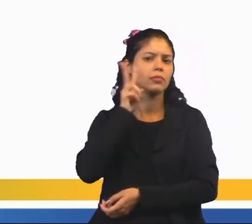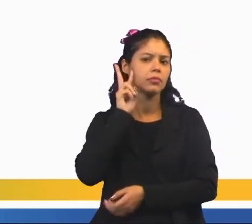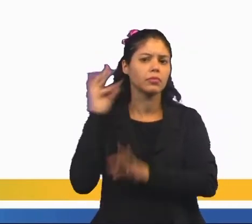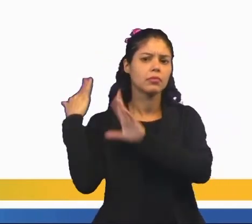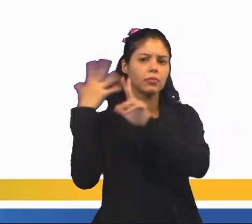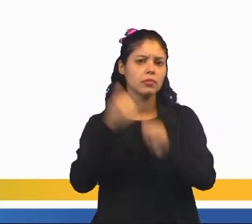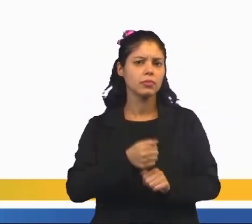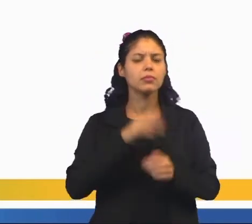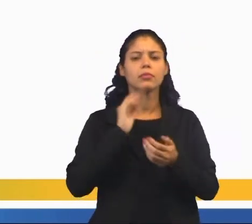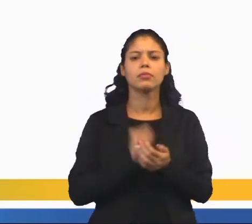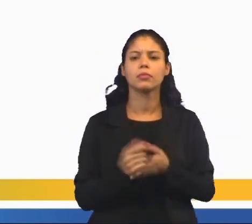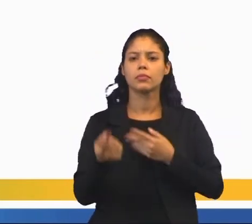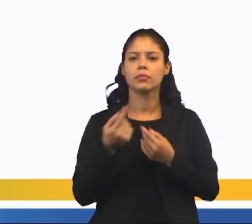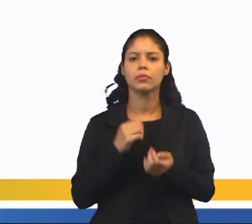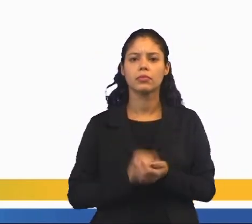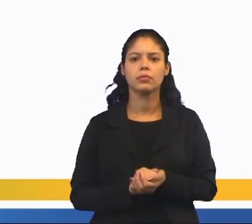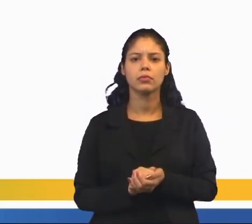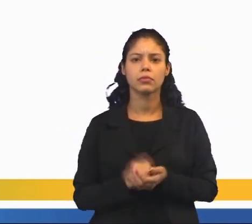lembrar e